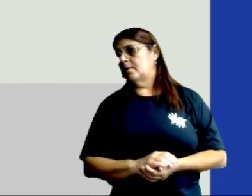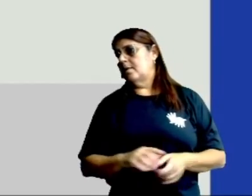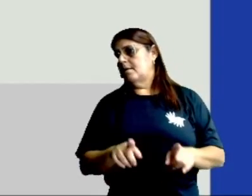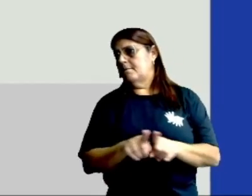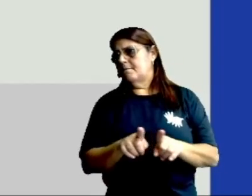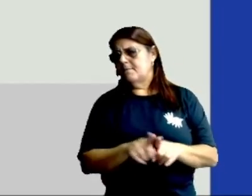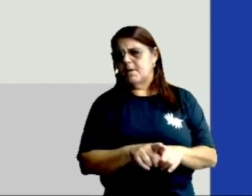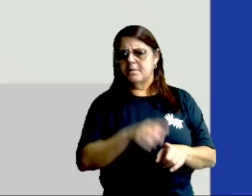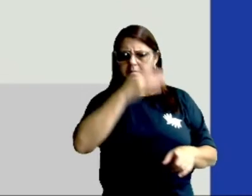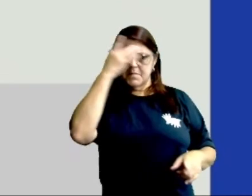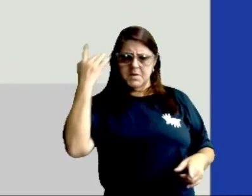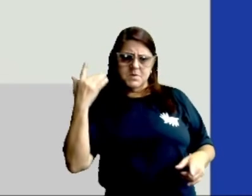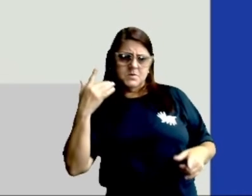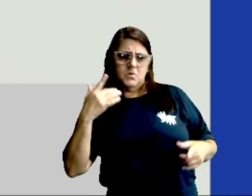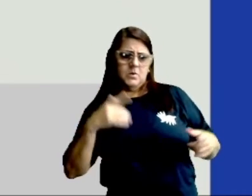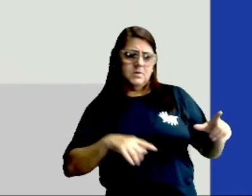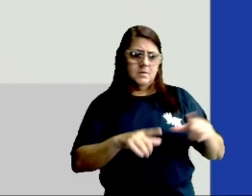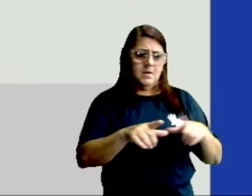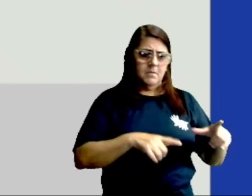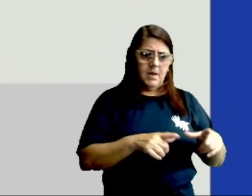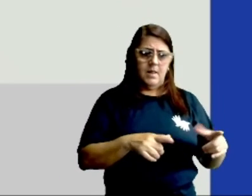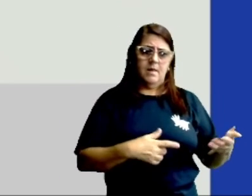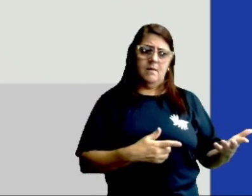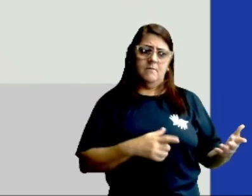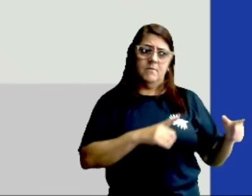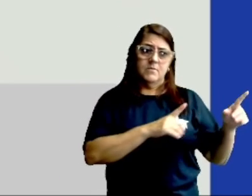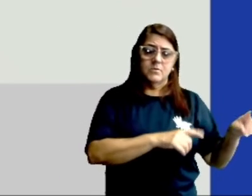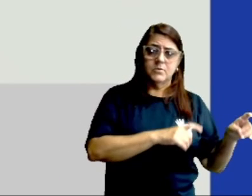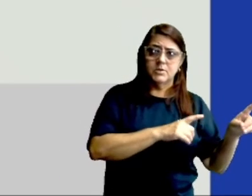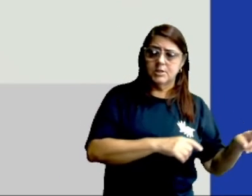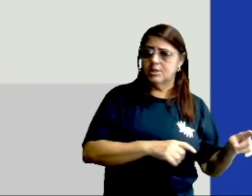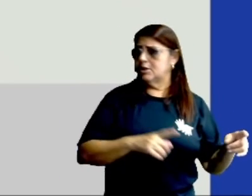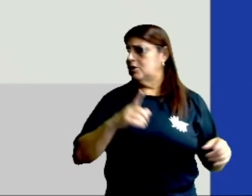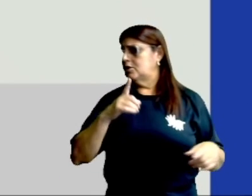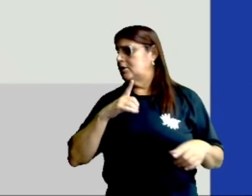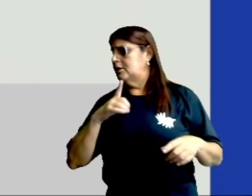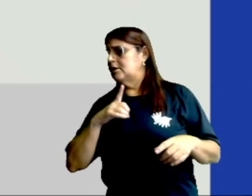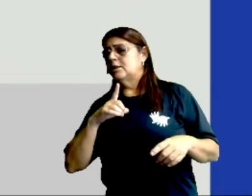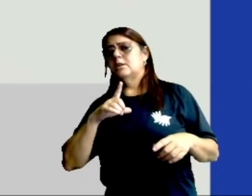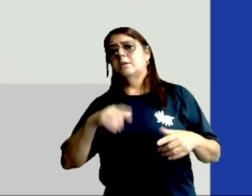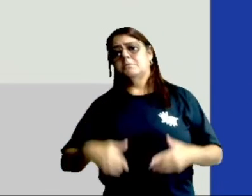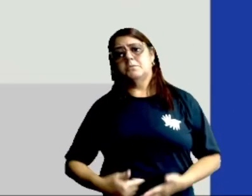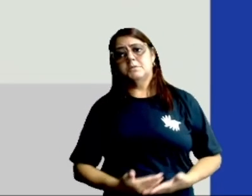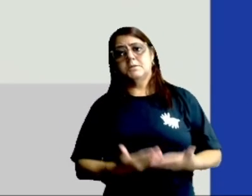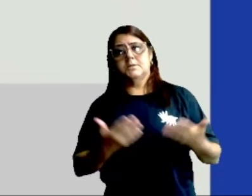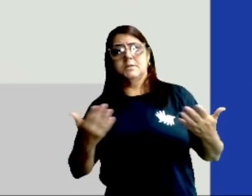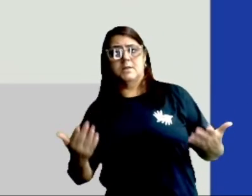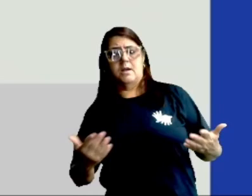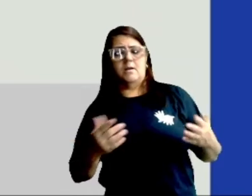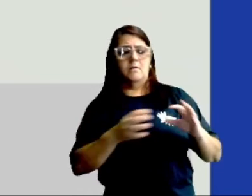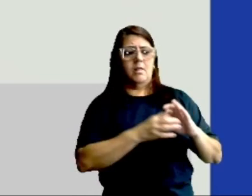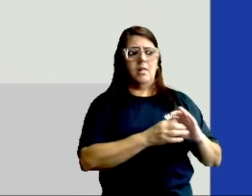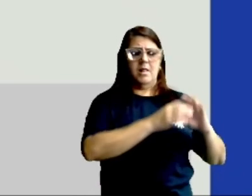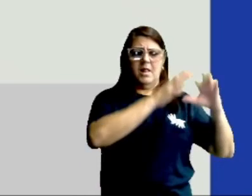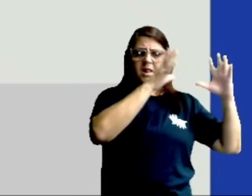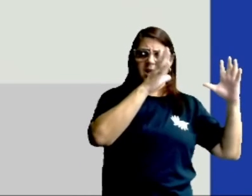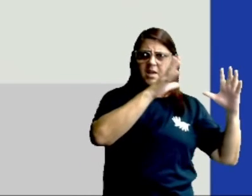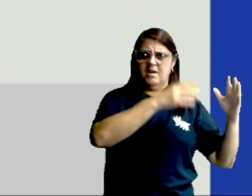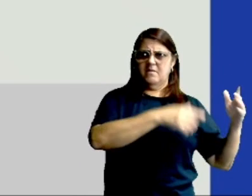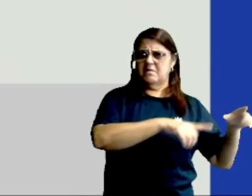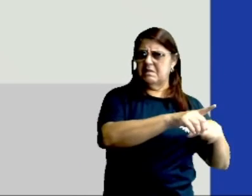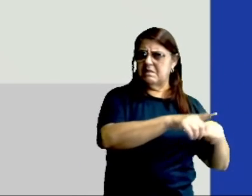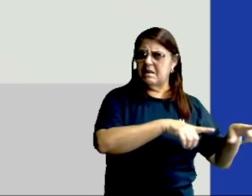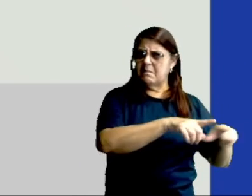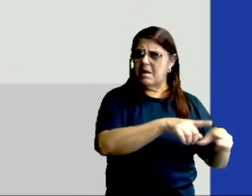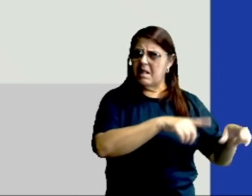bom então os Camponeses servos né o Egito também ele tinha lá os seus camponeses e seus servos os Camponeses eram livres Professor